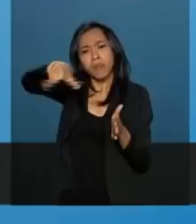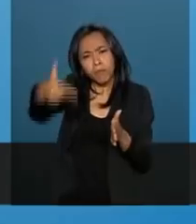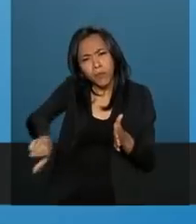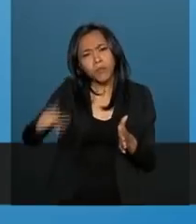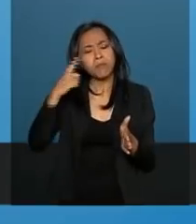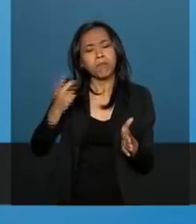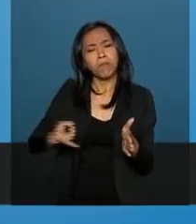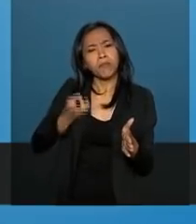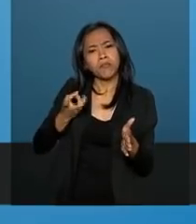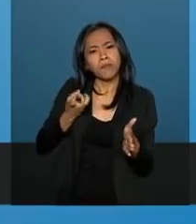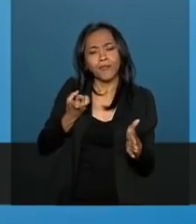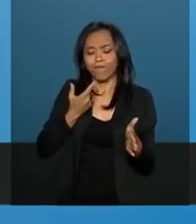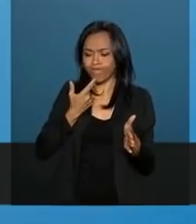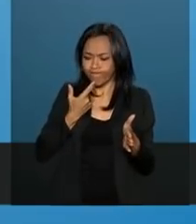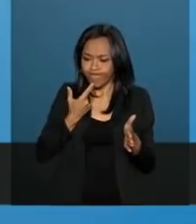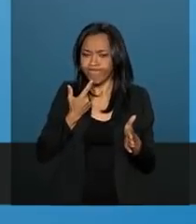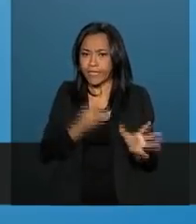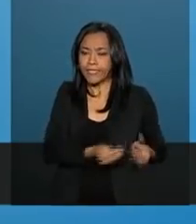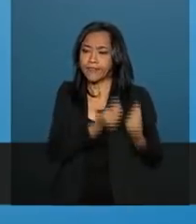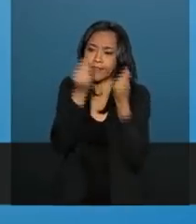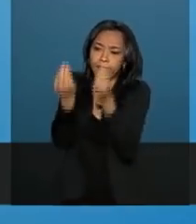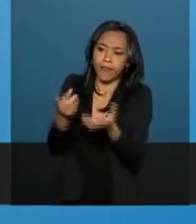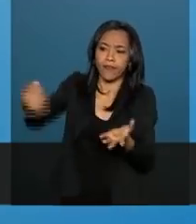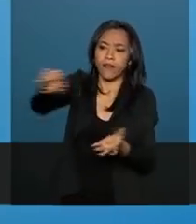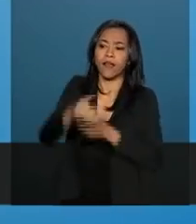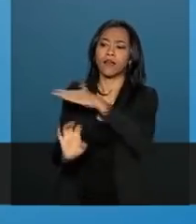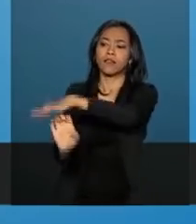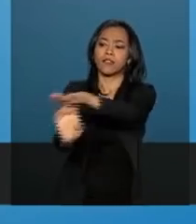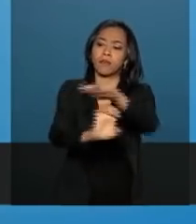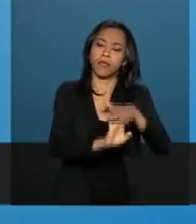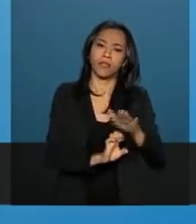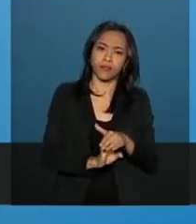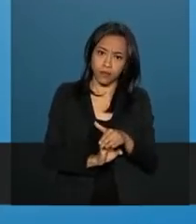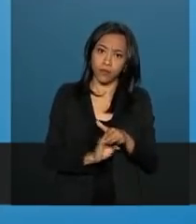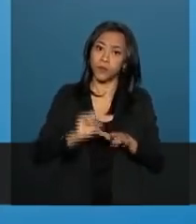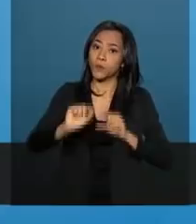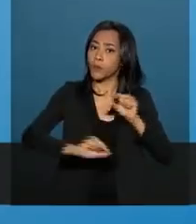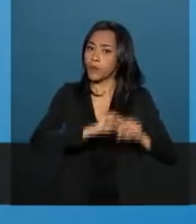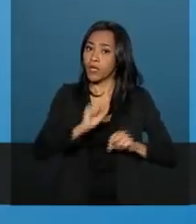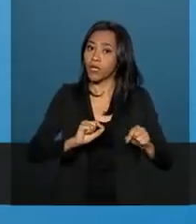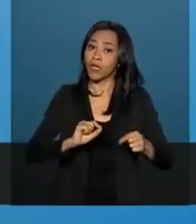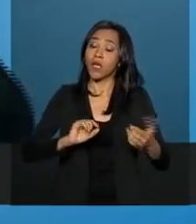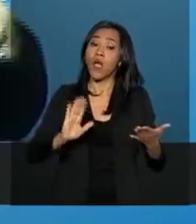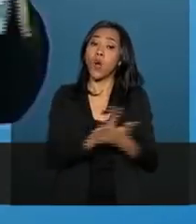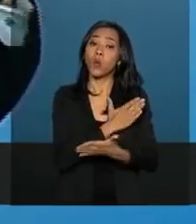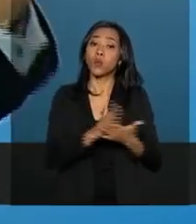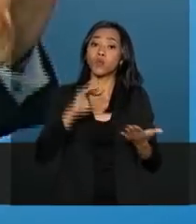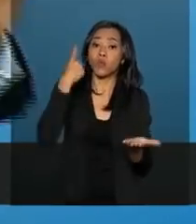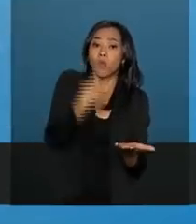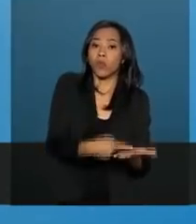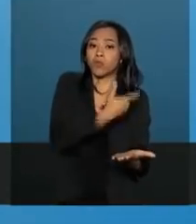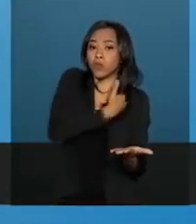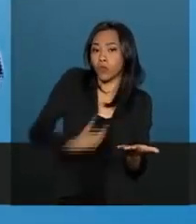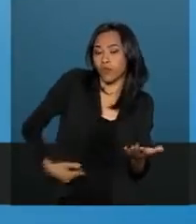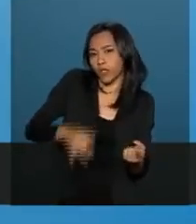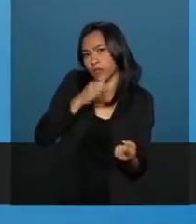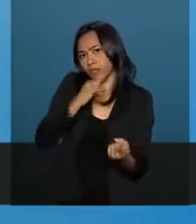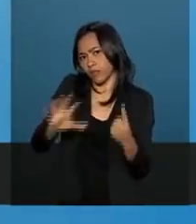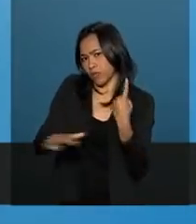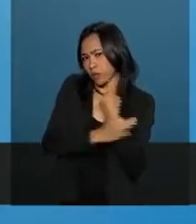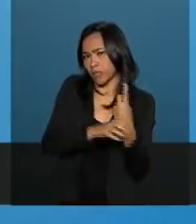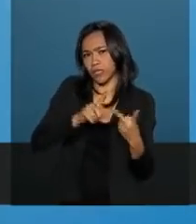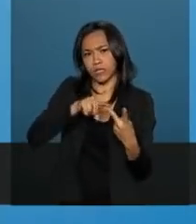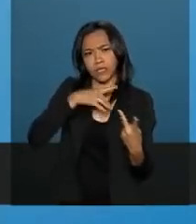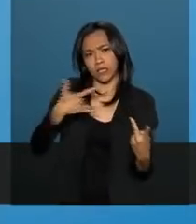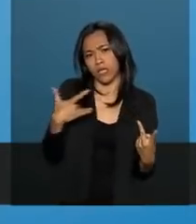constitucional, entregar ao setor privado certos e determinados serviços, de fora a parte de segurança, saúde,